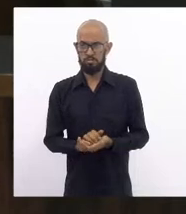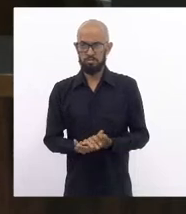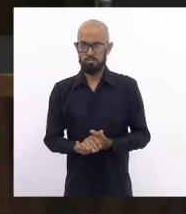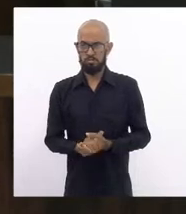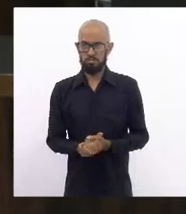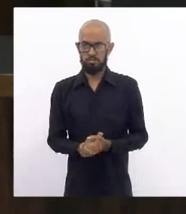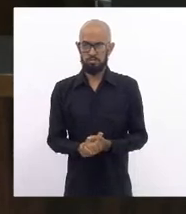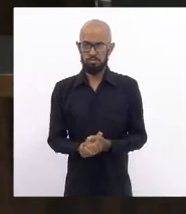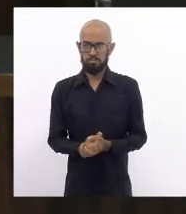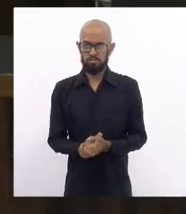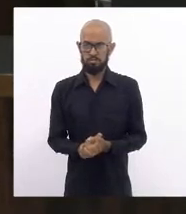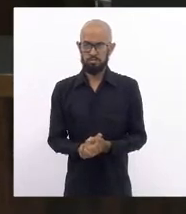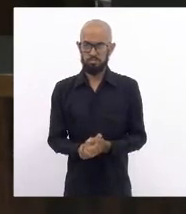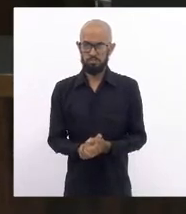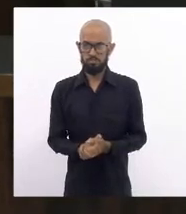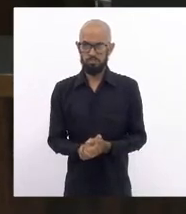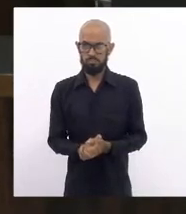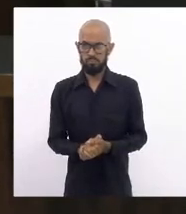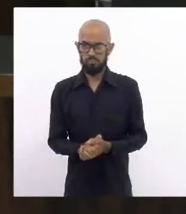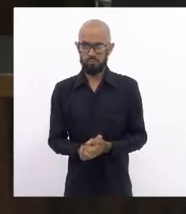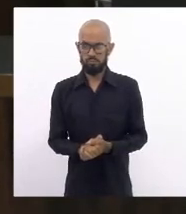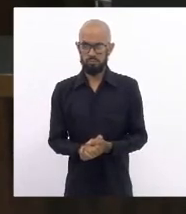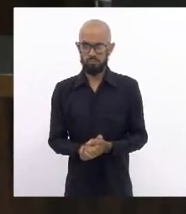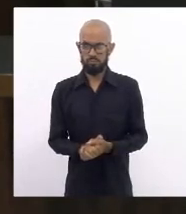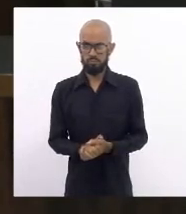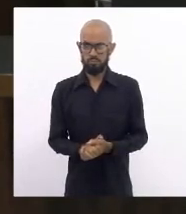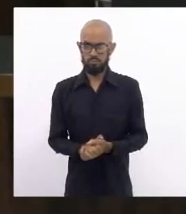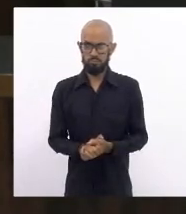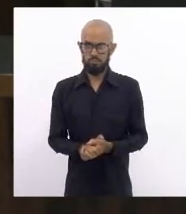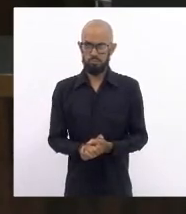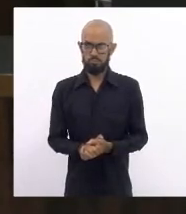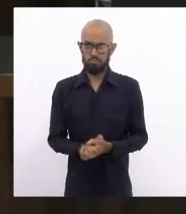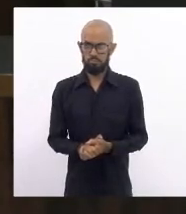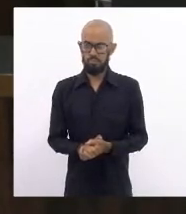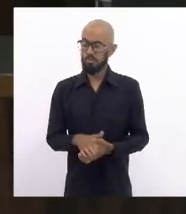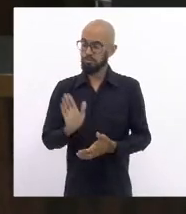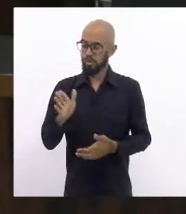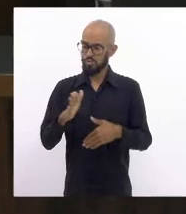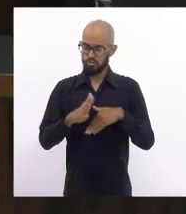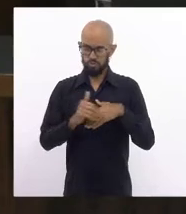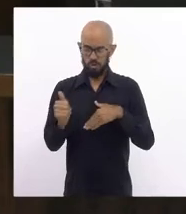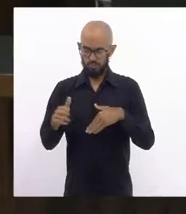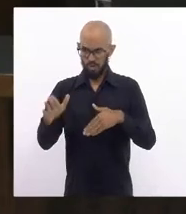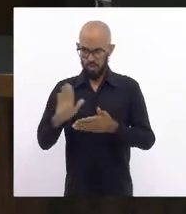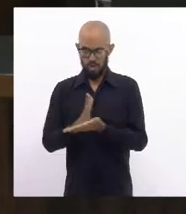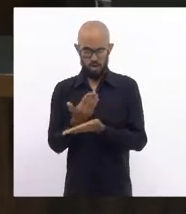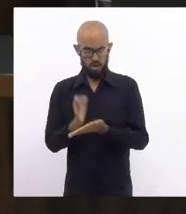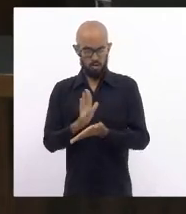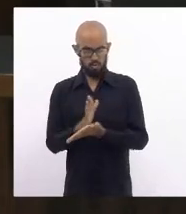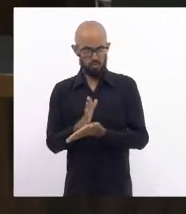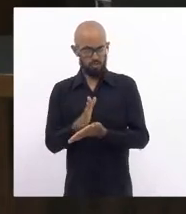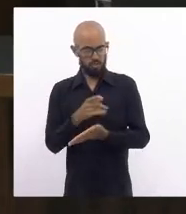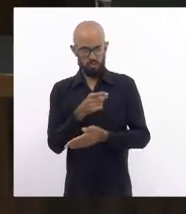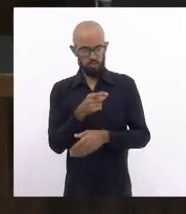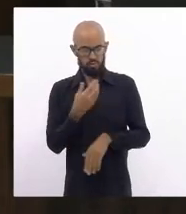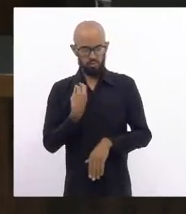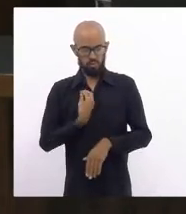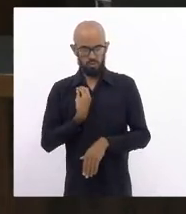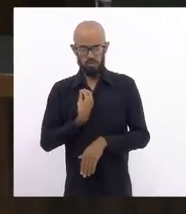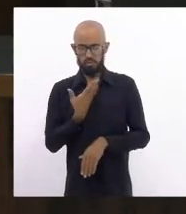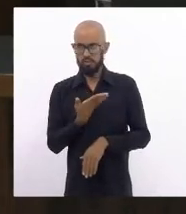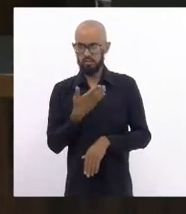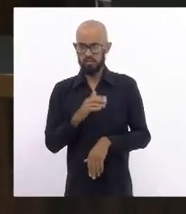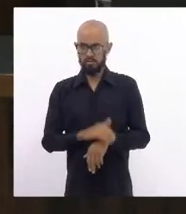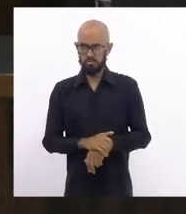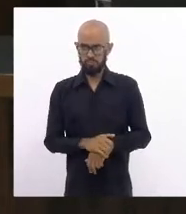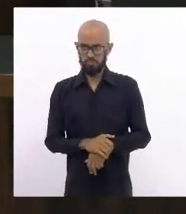uma questão de ordem. Vamos dar prosseguimento. Vou te voltar a palavra, deputado, porque eu te chamei algumas vezes e Vossa Excelência não estava online.